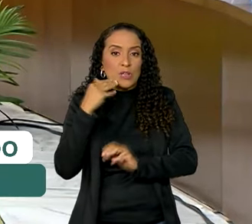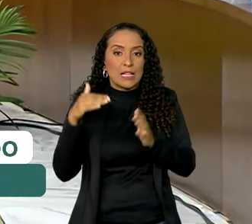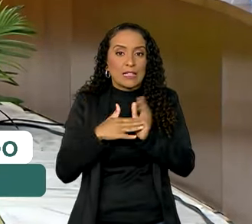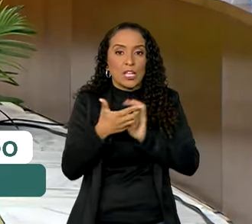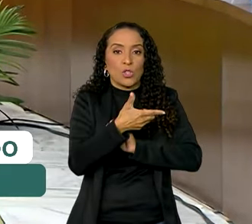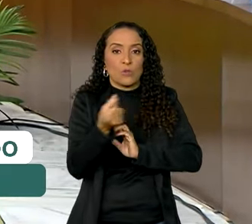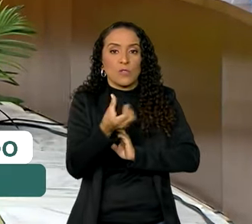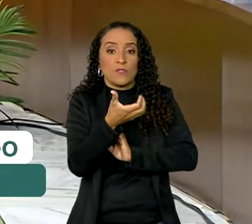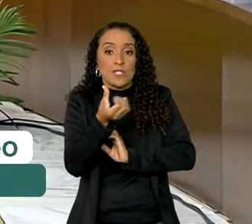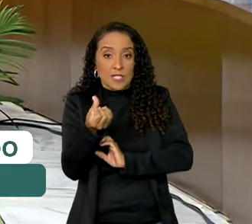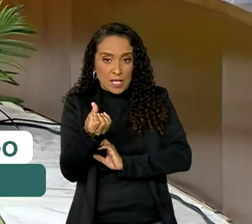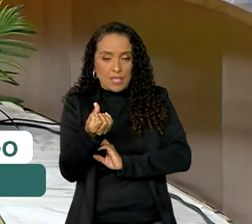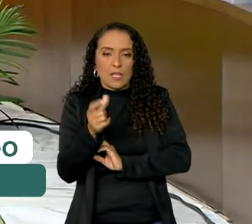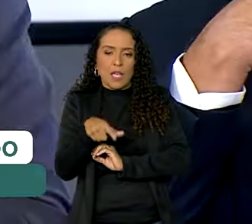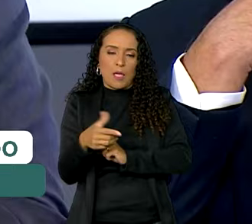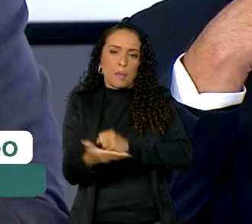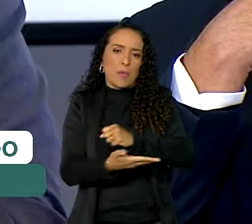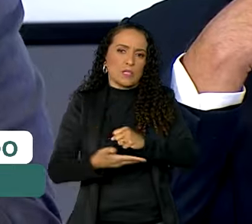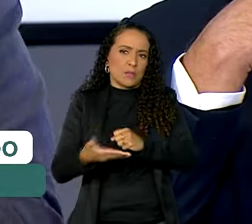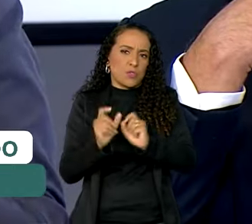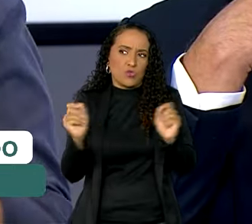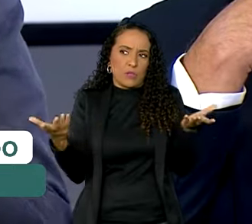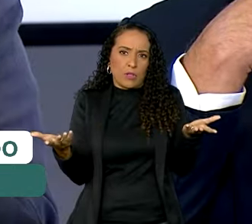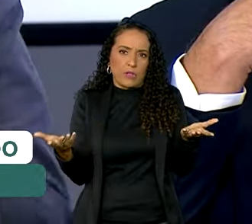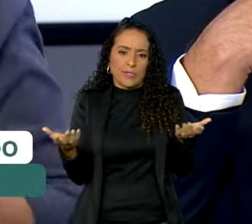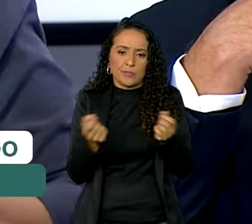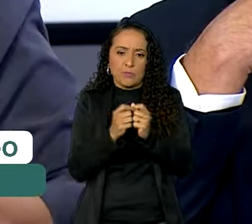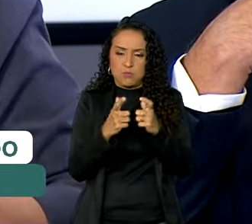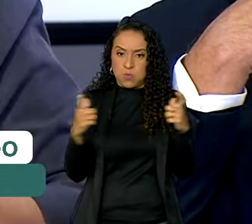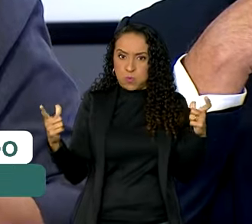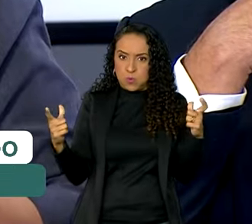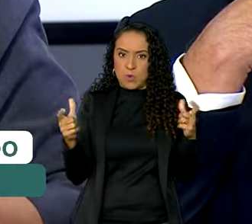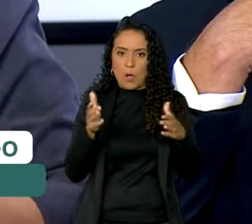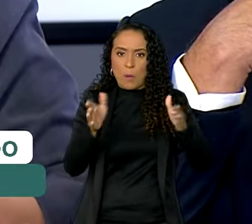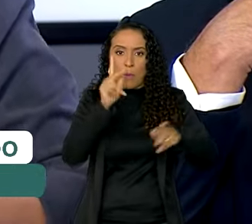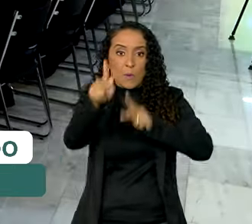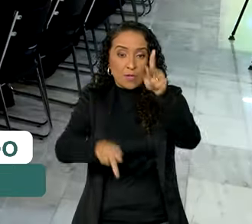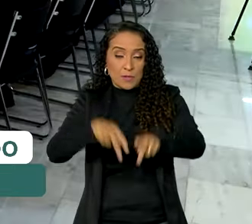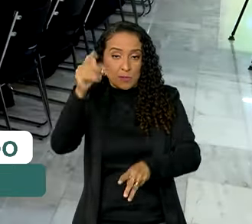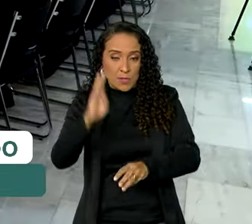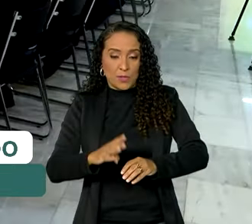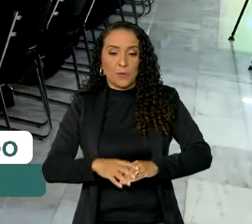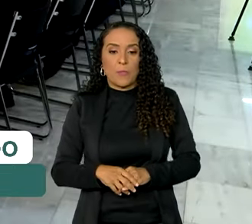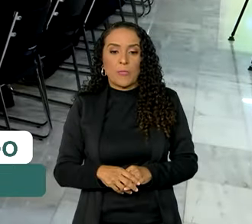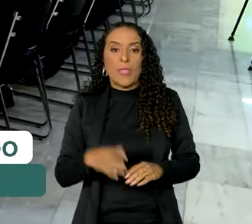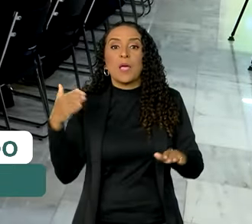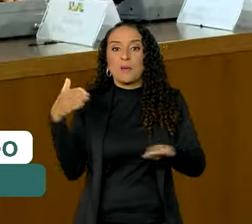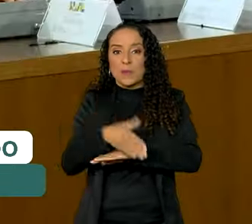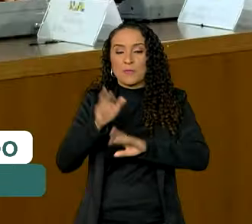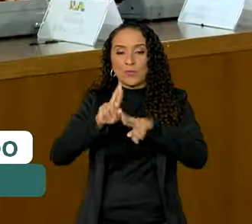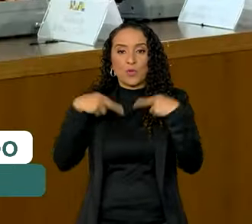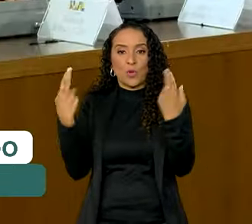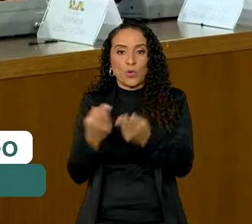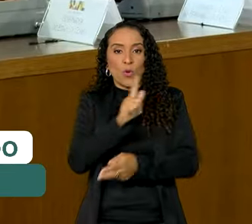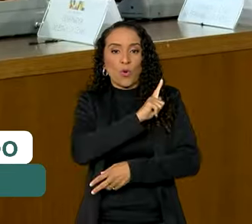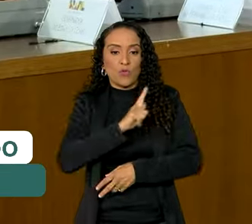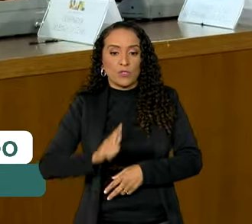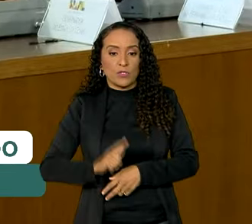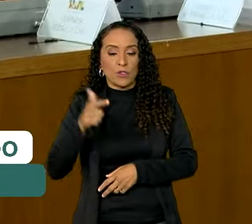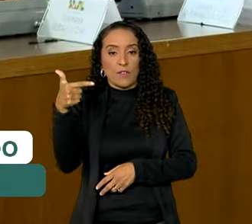até 2026, que basicamente pegaria aí uma grande parte da população brasileira. Participaram do encontro